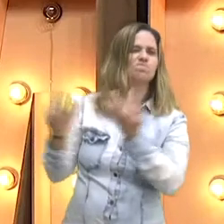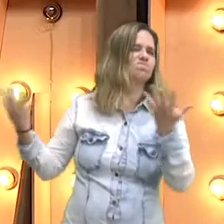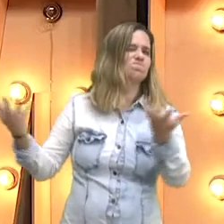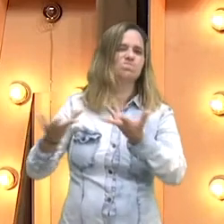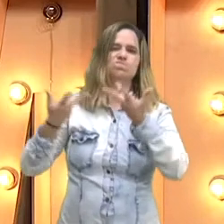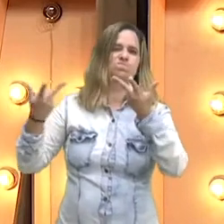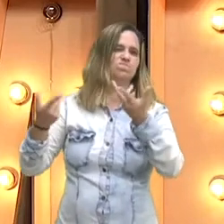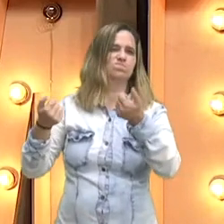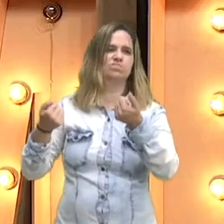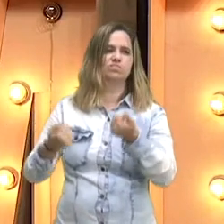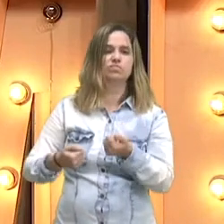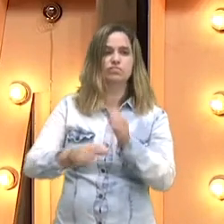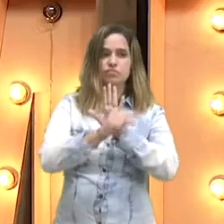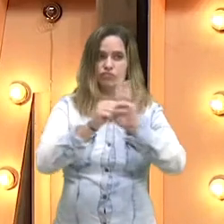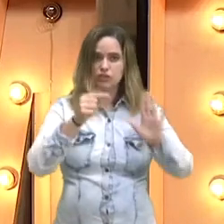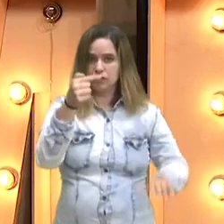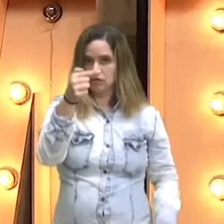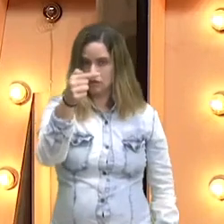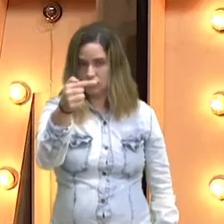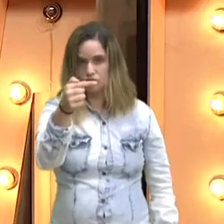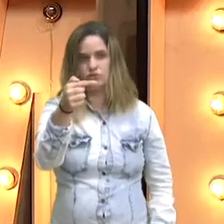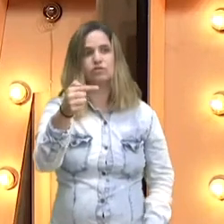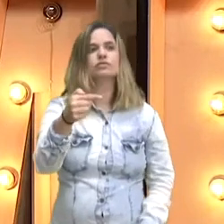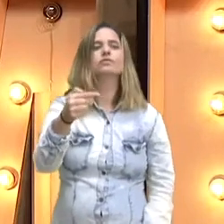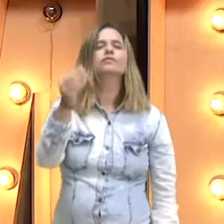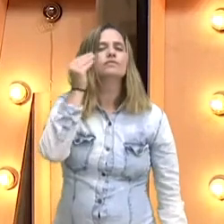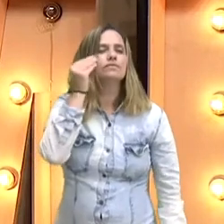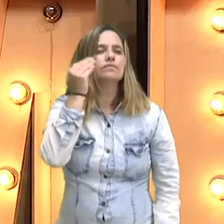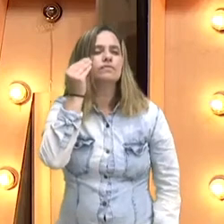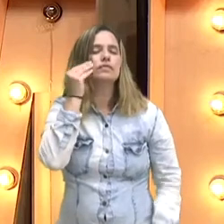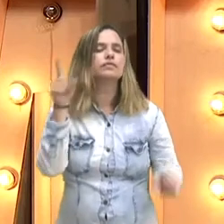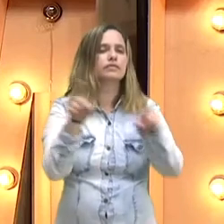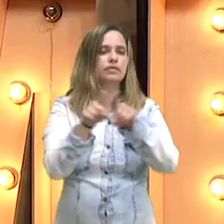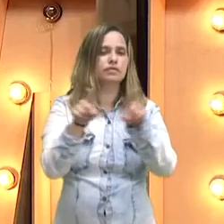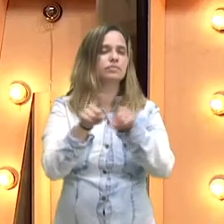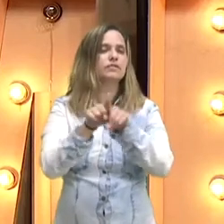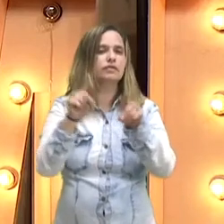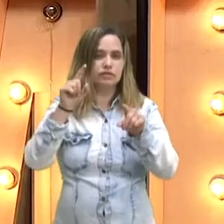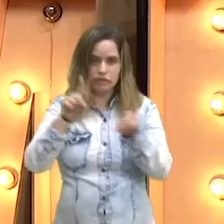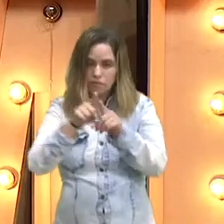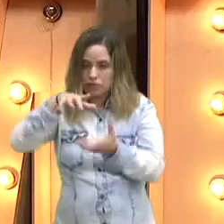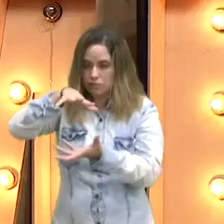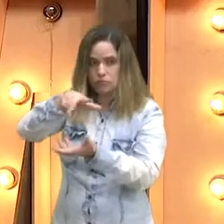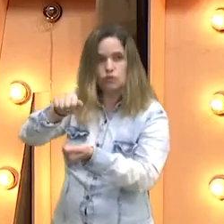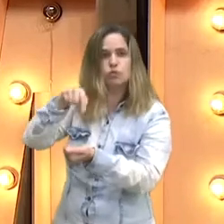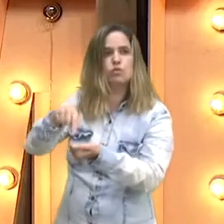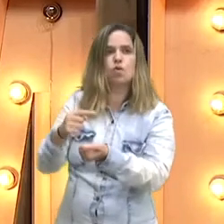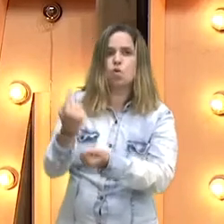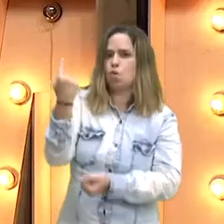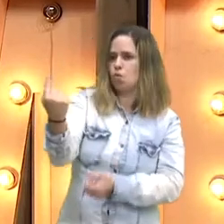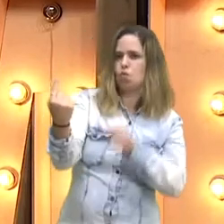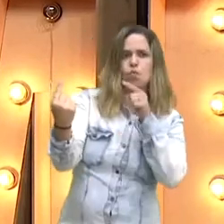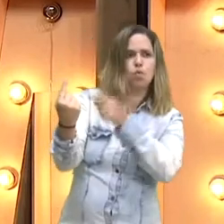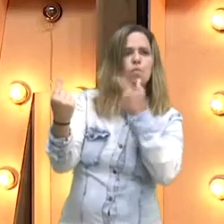7, diz assim: descobri ainda outra situação absurda debaixo do sol. Havia um homem totalmente solitário, não tinha